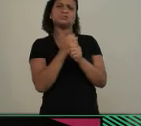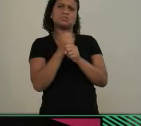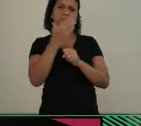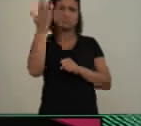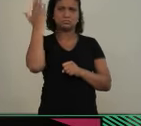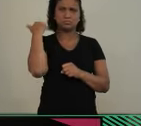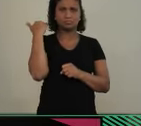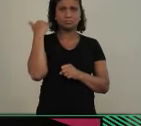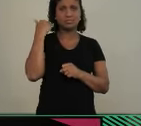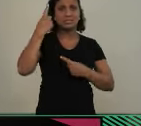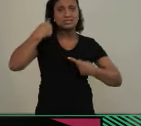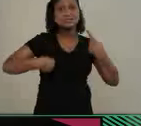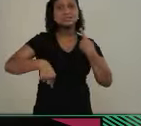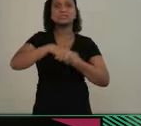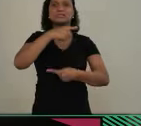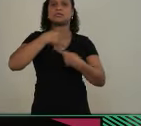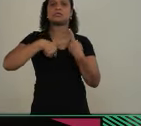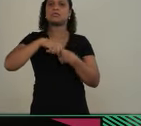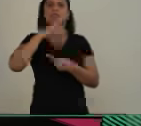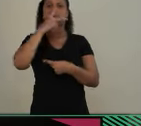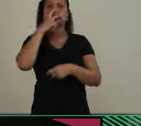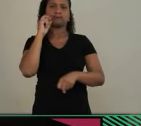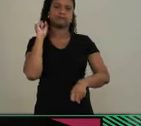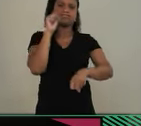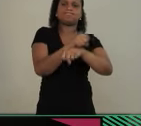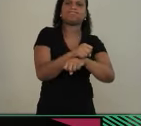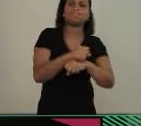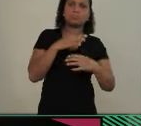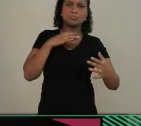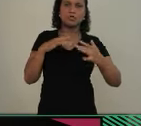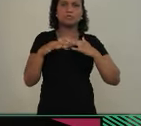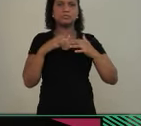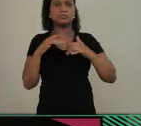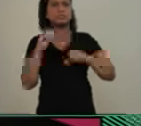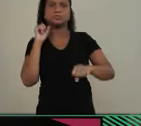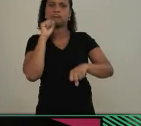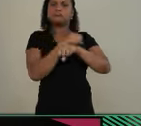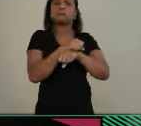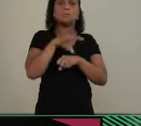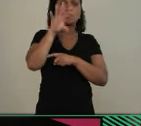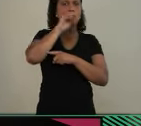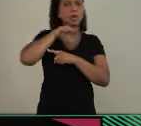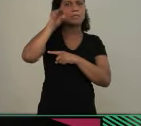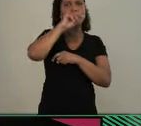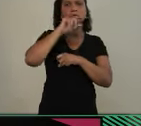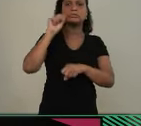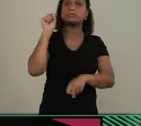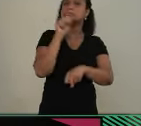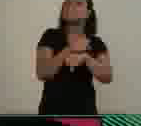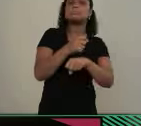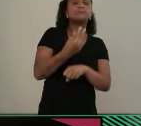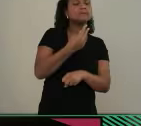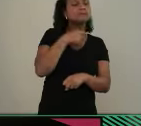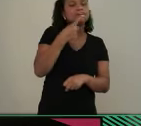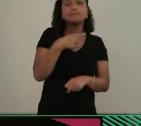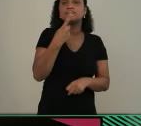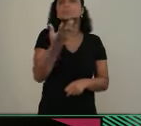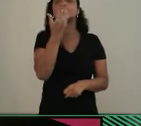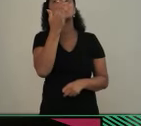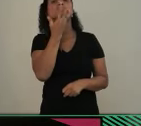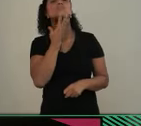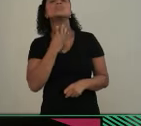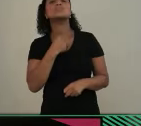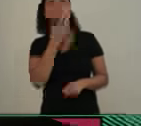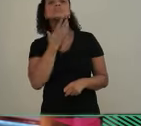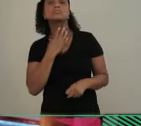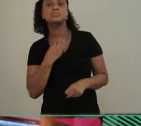movimento, ficou sem falar e ficou sem poder deglutir. Portanto, ela não come, ela é alimentada